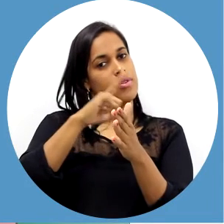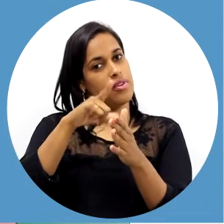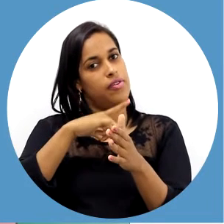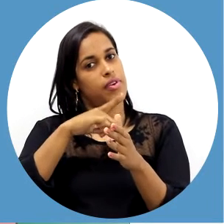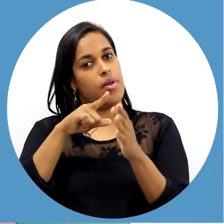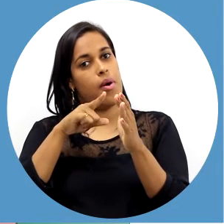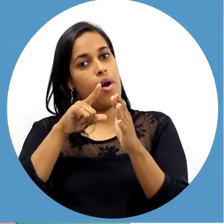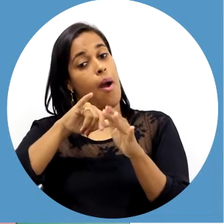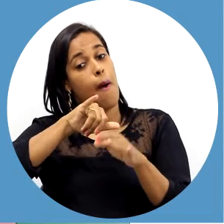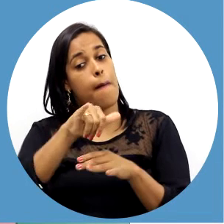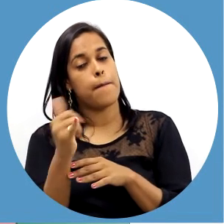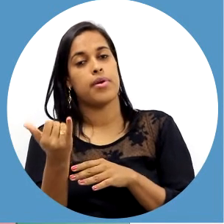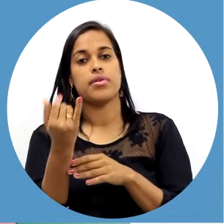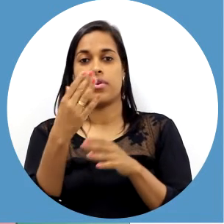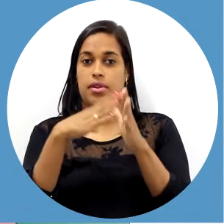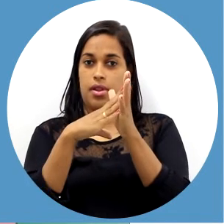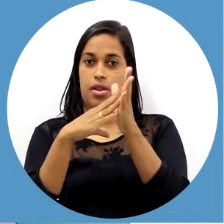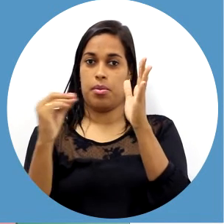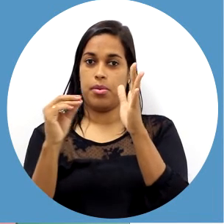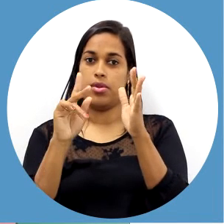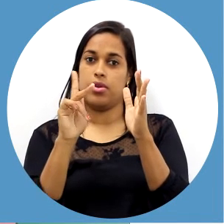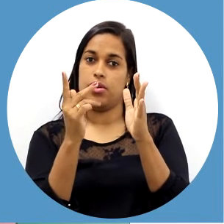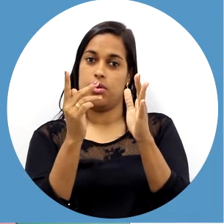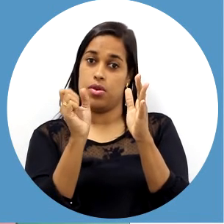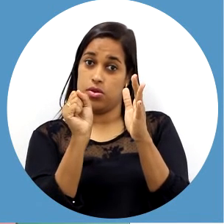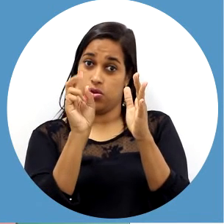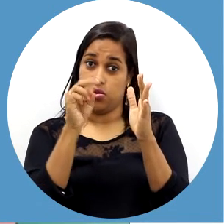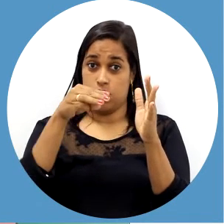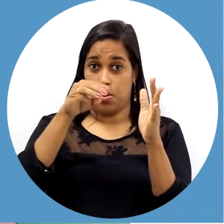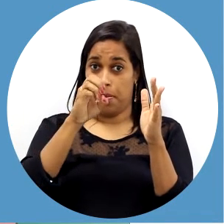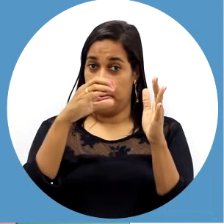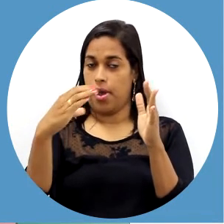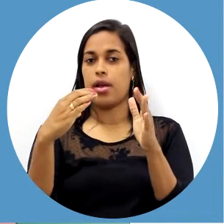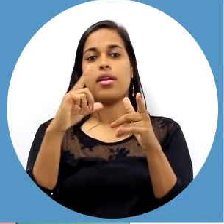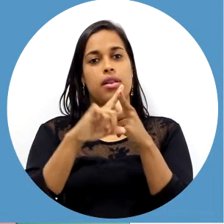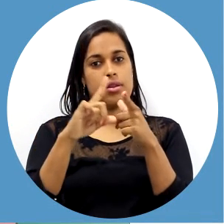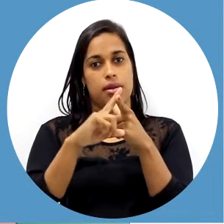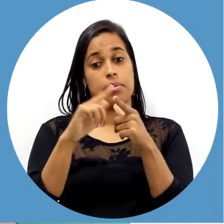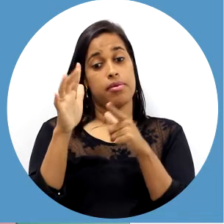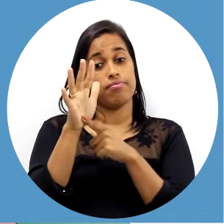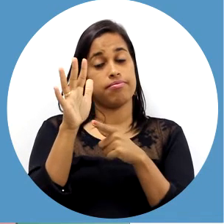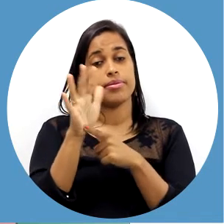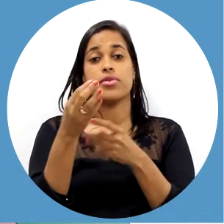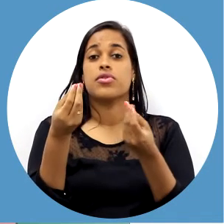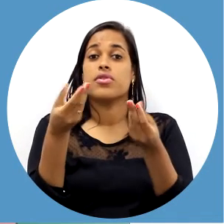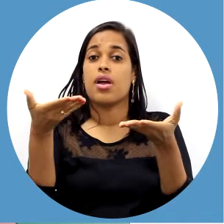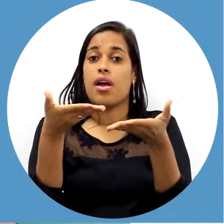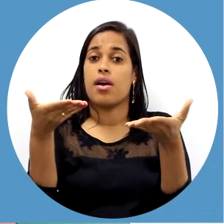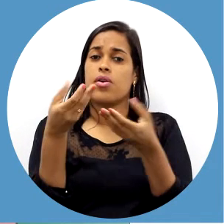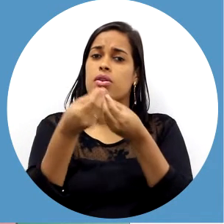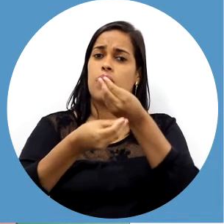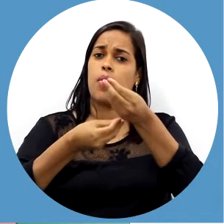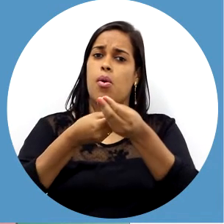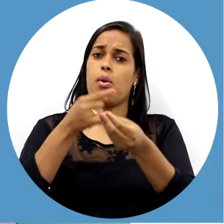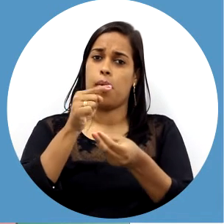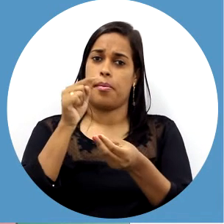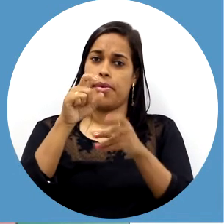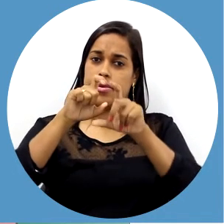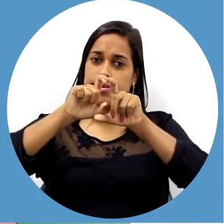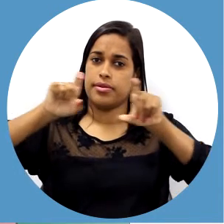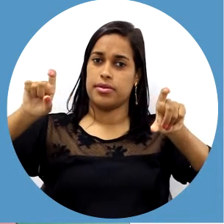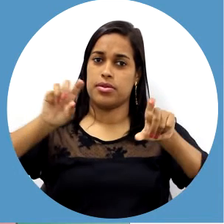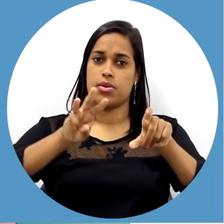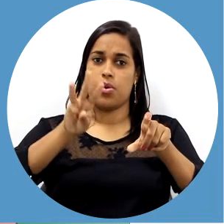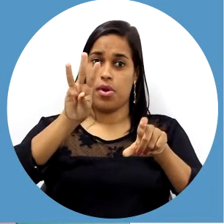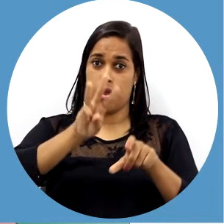a oportunidade de mexer com o endereço MAC, e eu vou exibir aqui como é que a gente obtém o